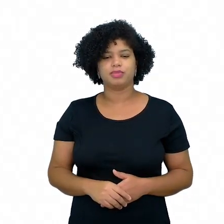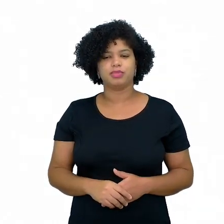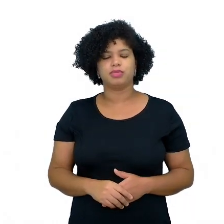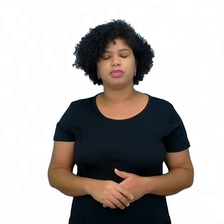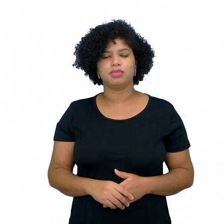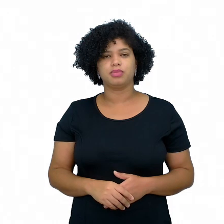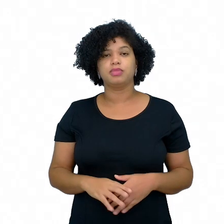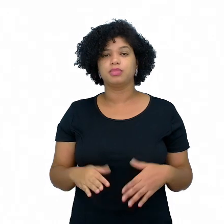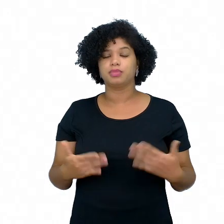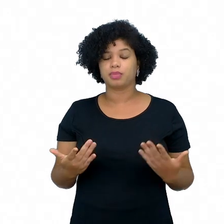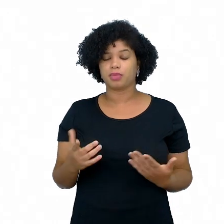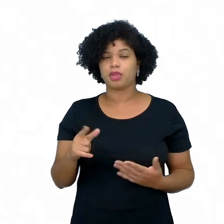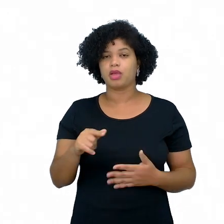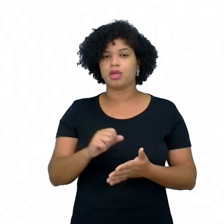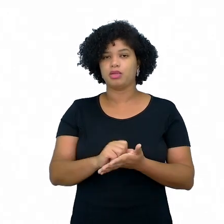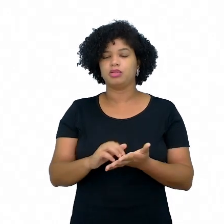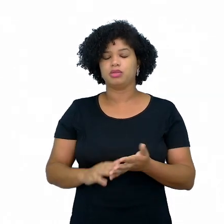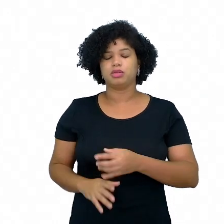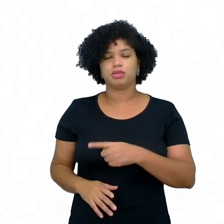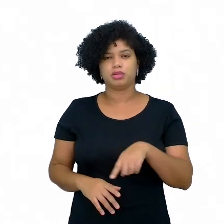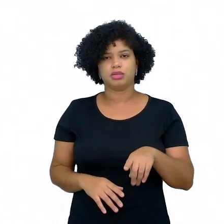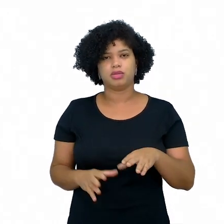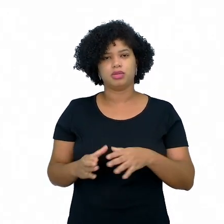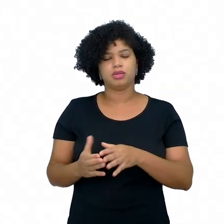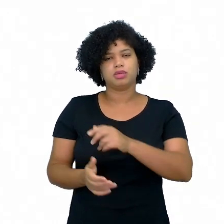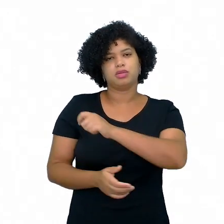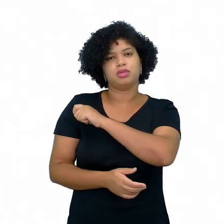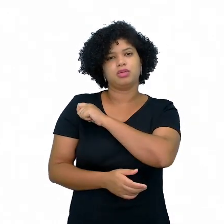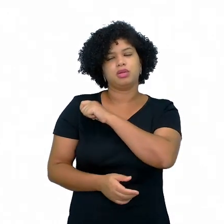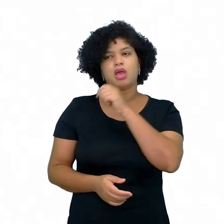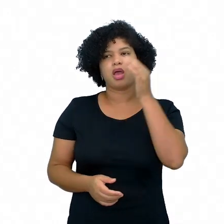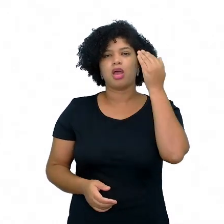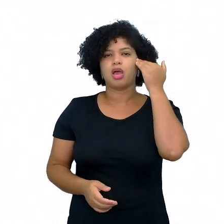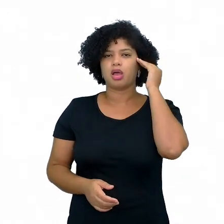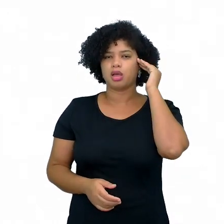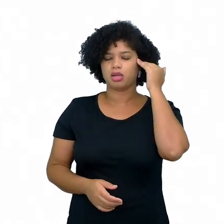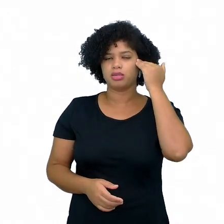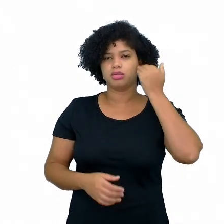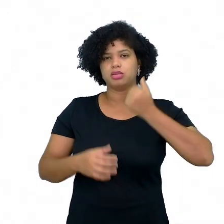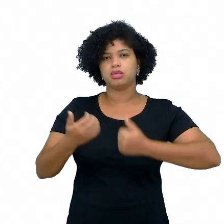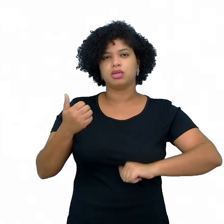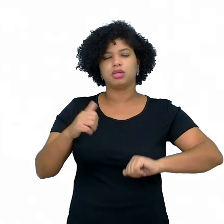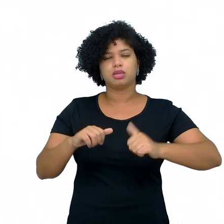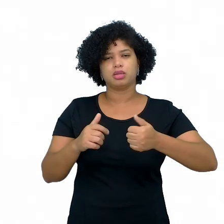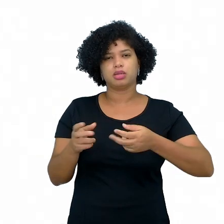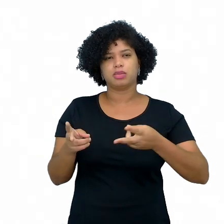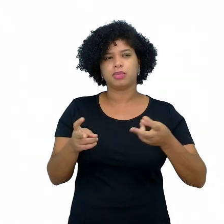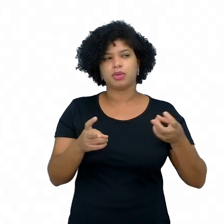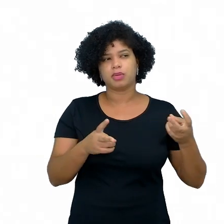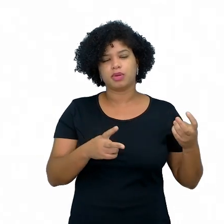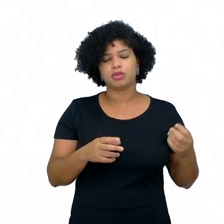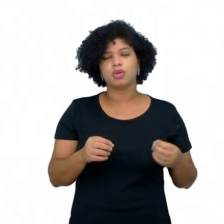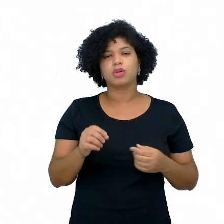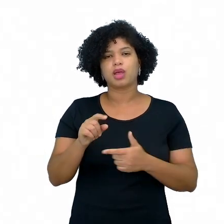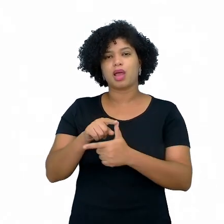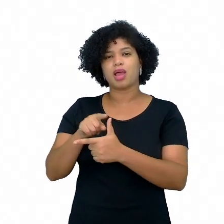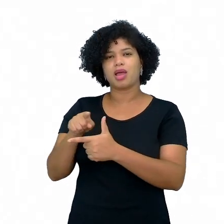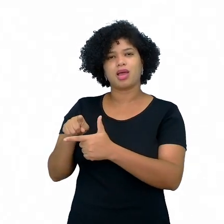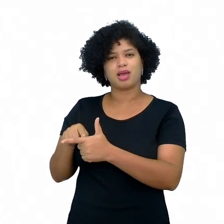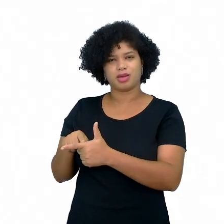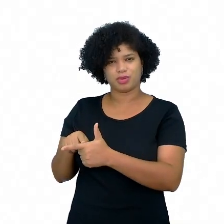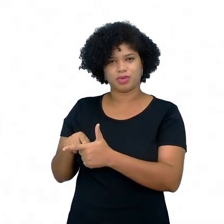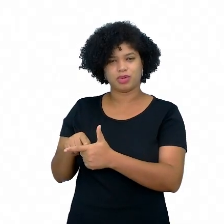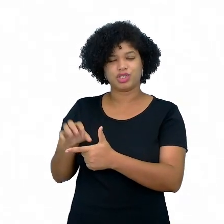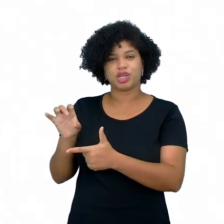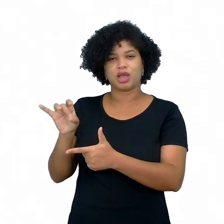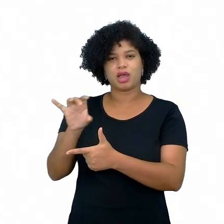nessa atividade, os nossos alunos irão analisar os ângulos internos de cada